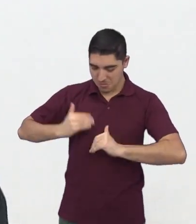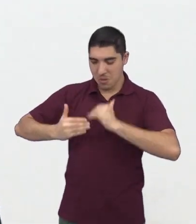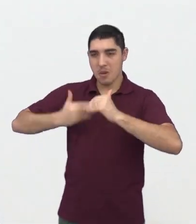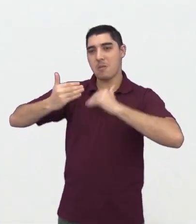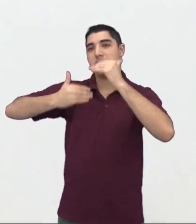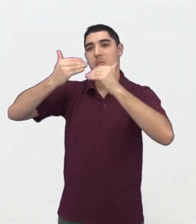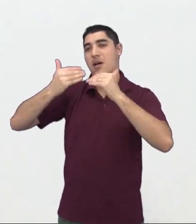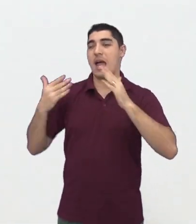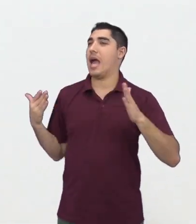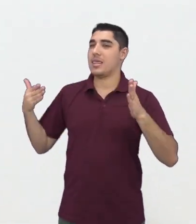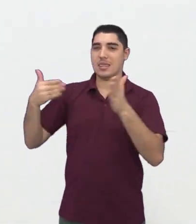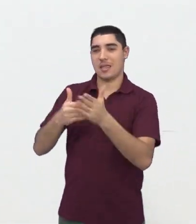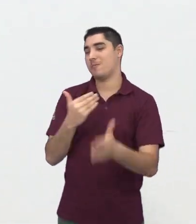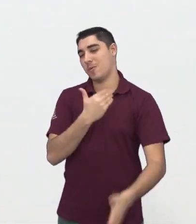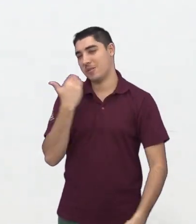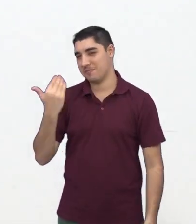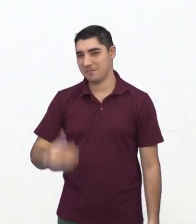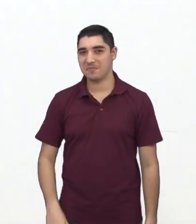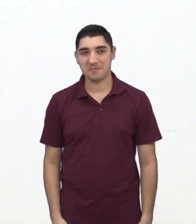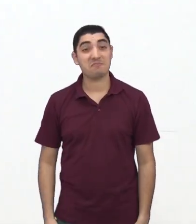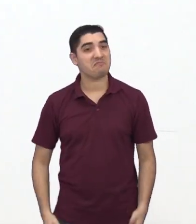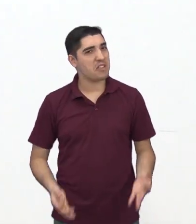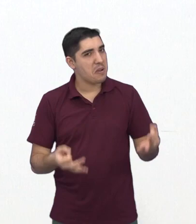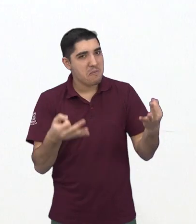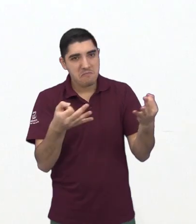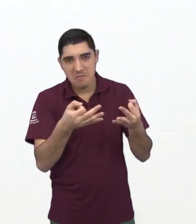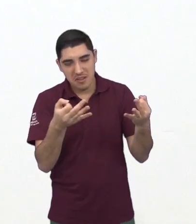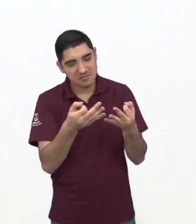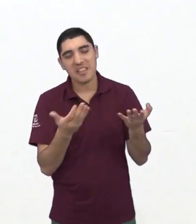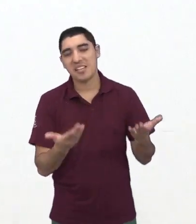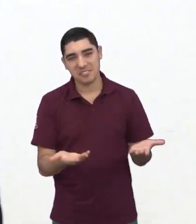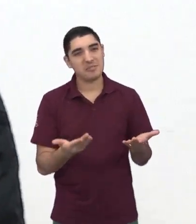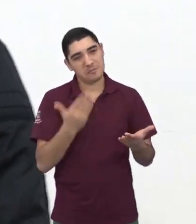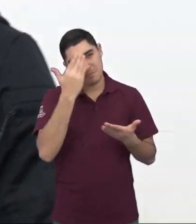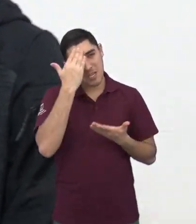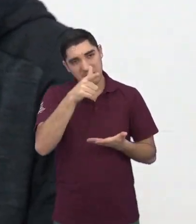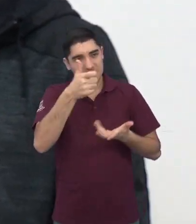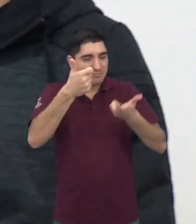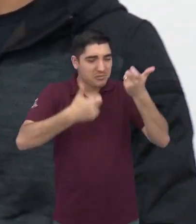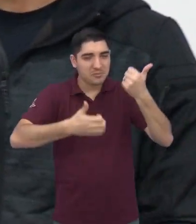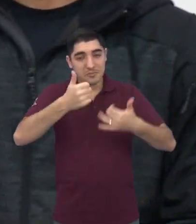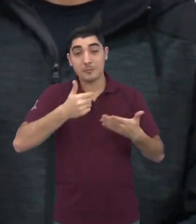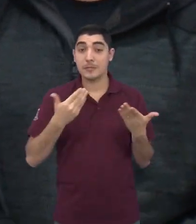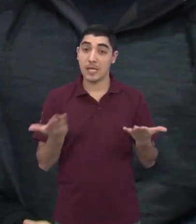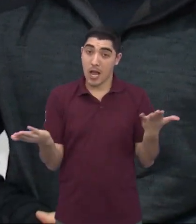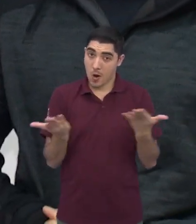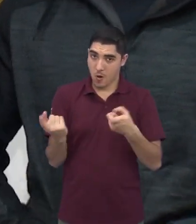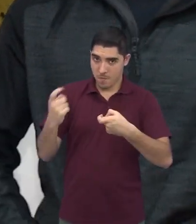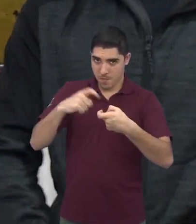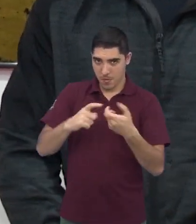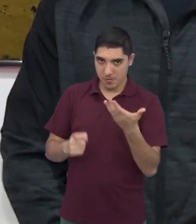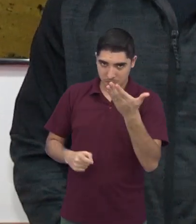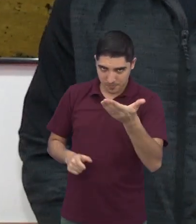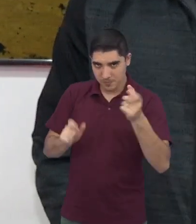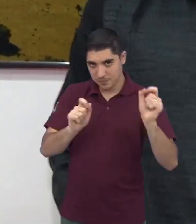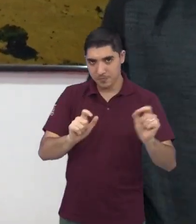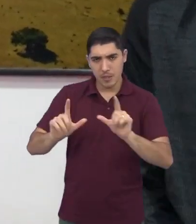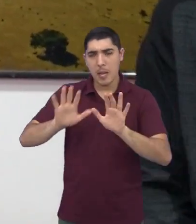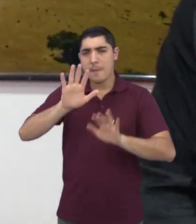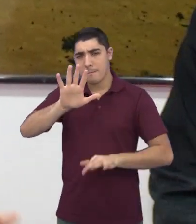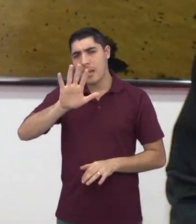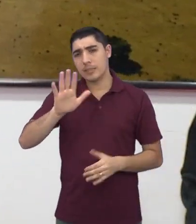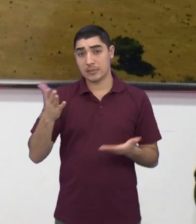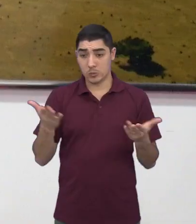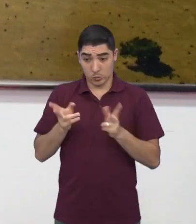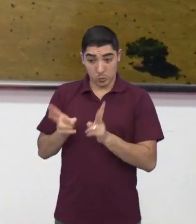até o fim da vida. Perfeito, Wesley. Muito obrigada pela sua contribuição. E a gente volta agora para o estúdio, mas Dani, a